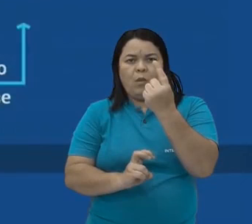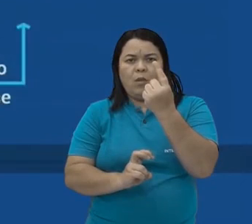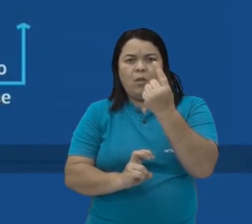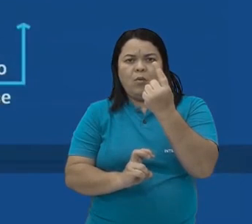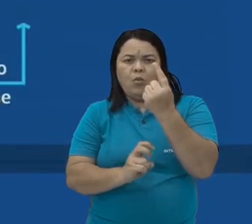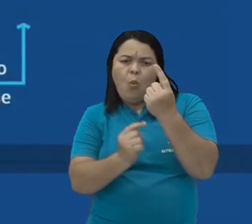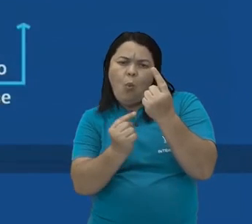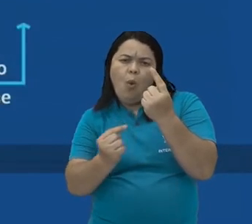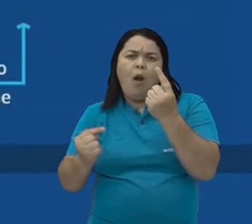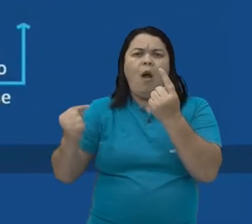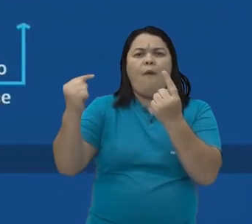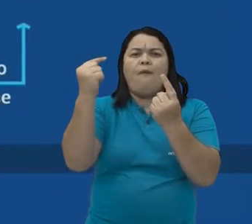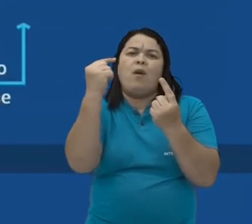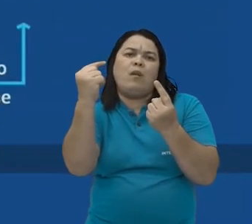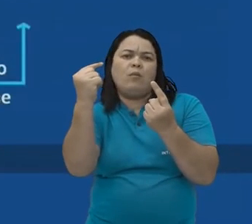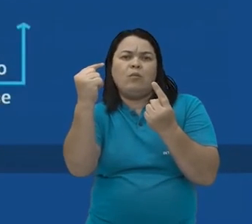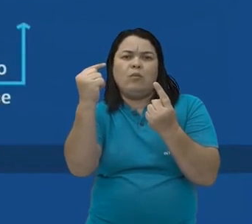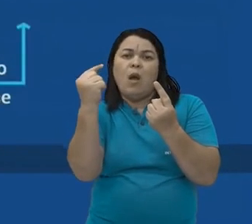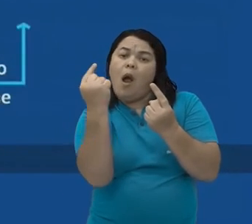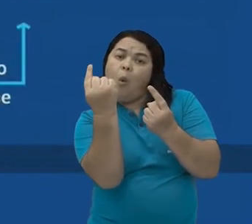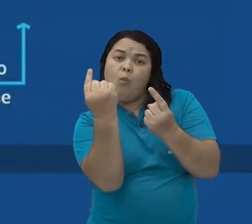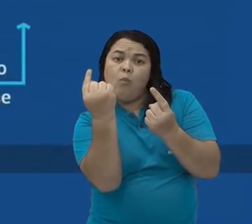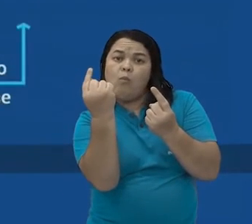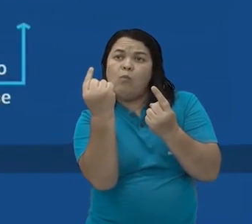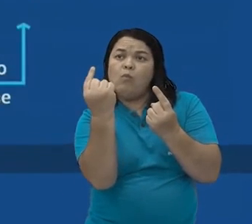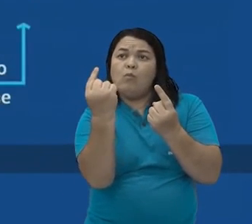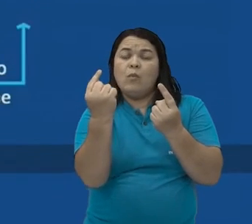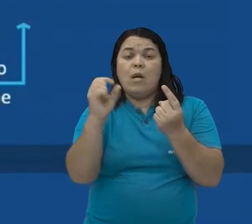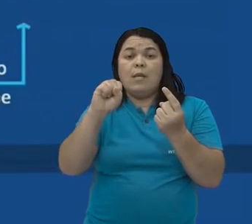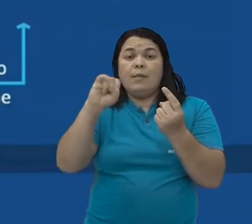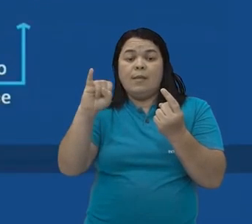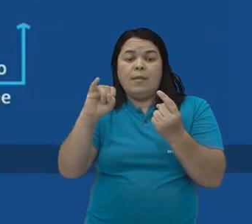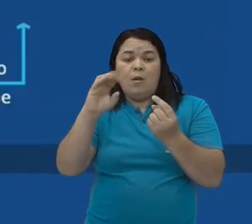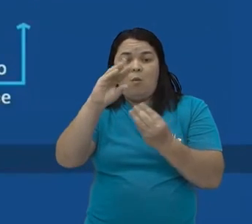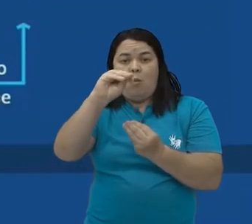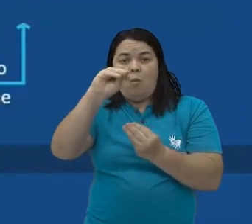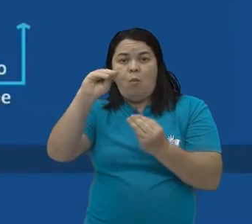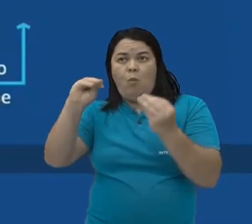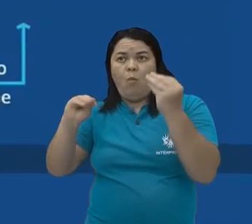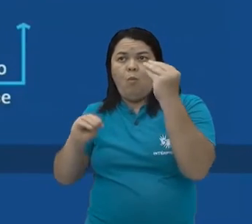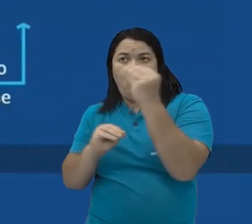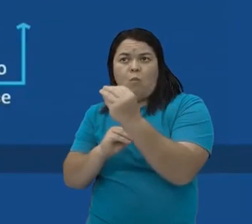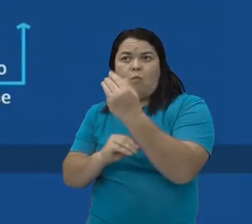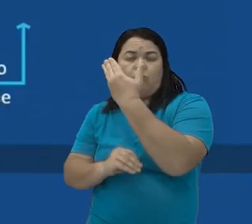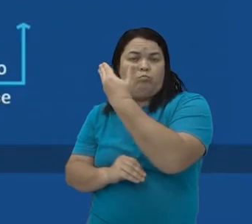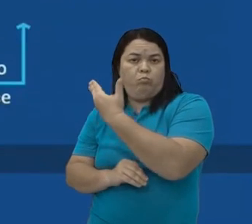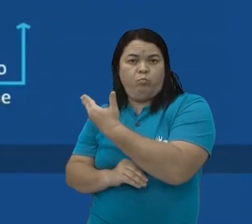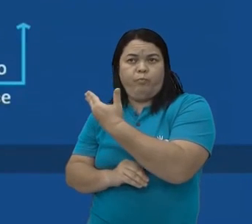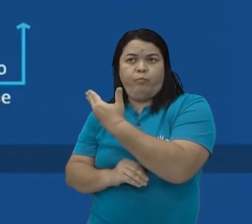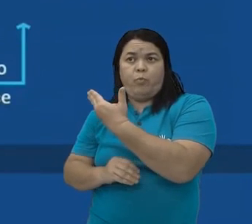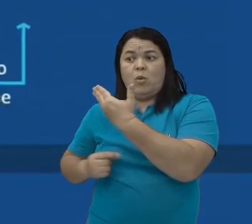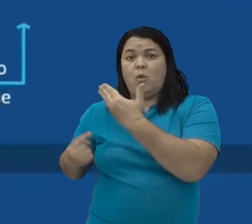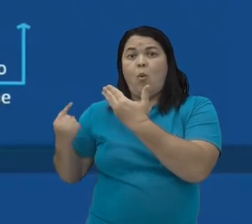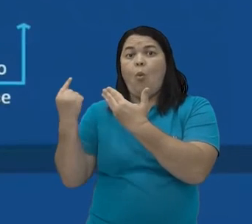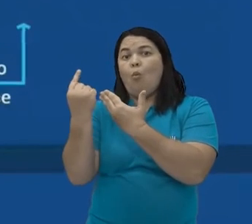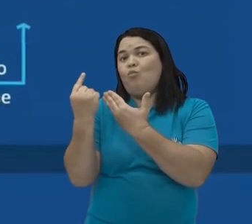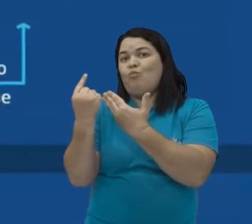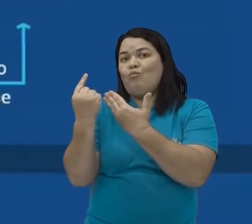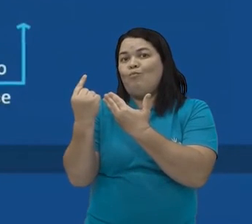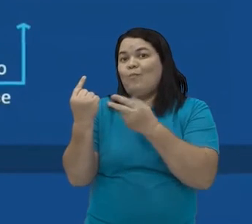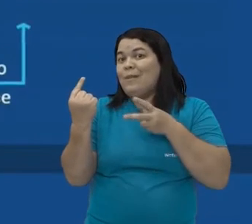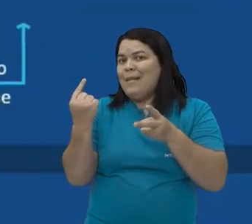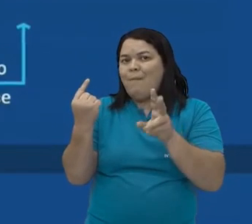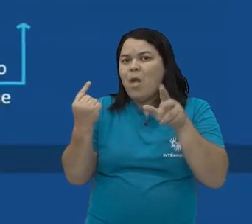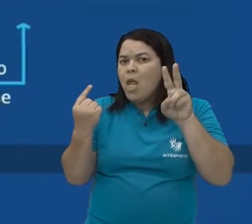esse 1/5 elevado a 1, se eu inverter a base ficará 5 sobre 1, e de novo, o